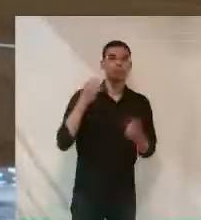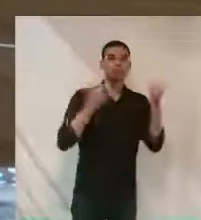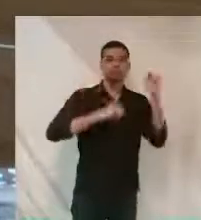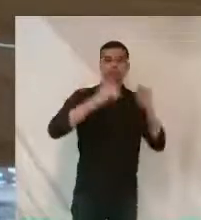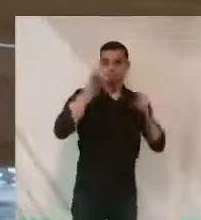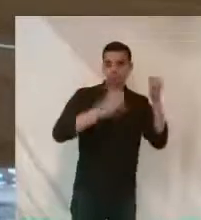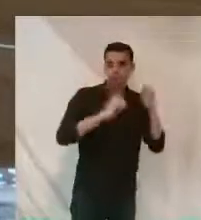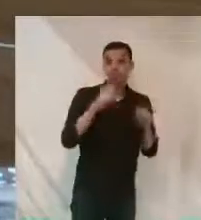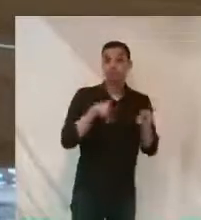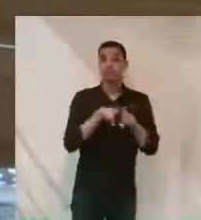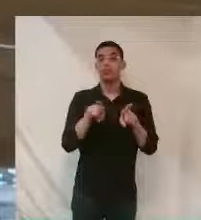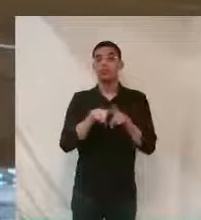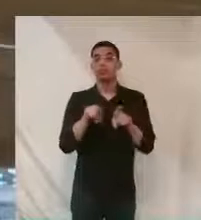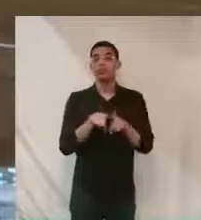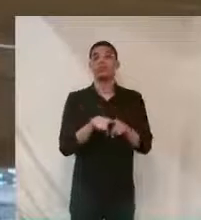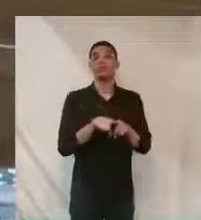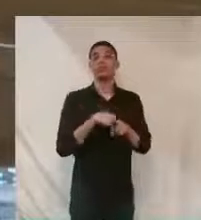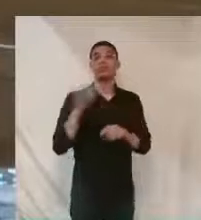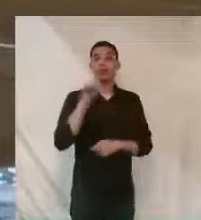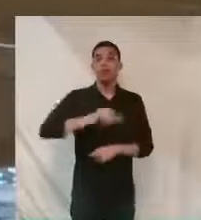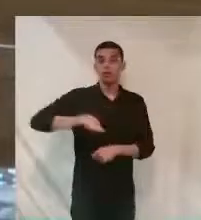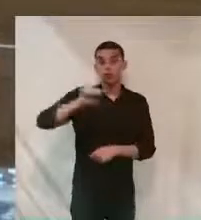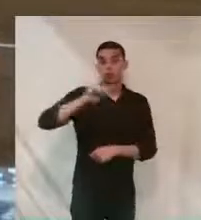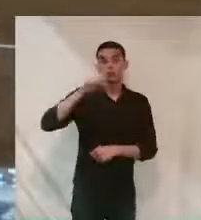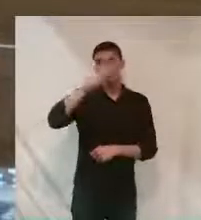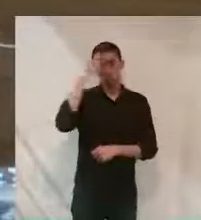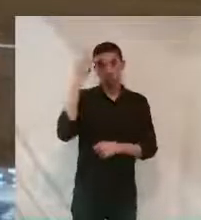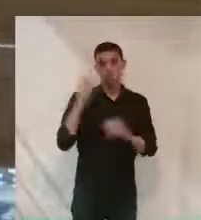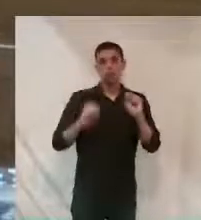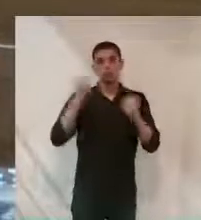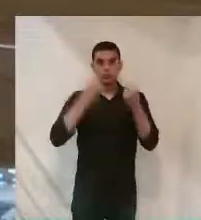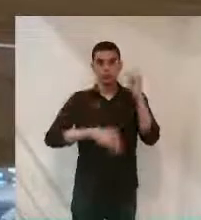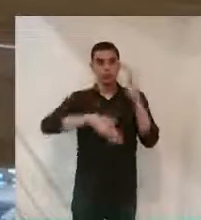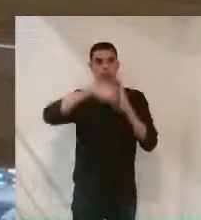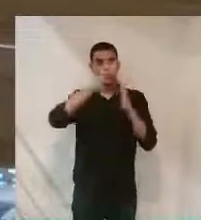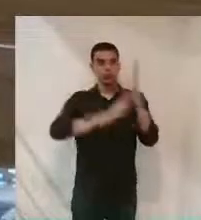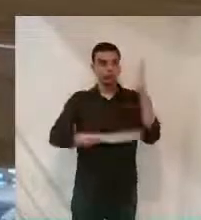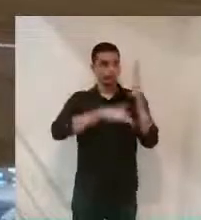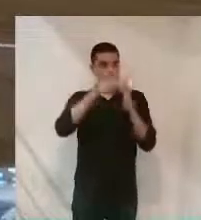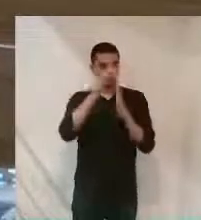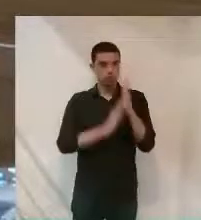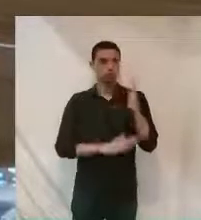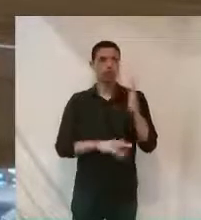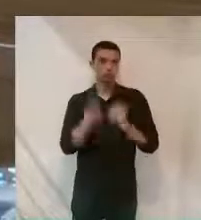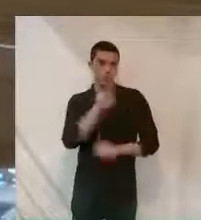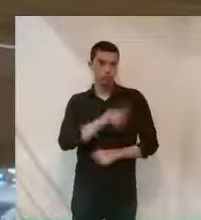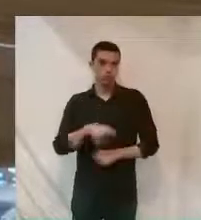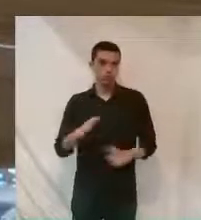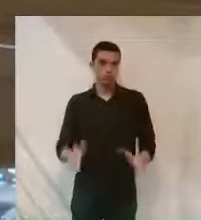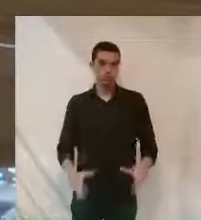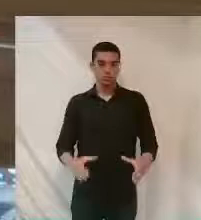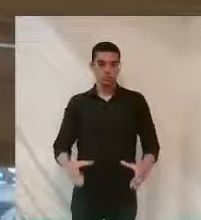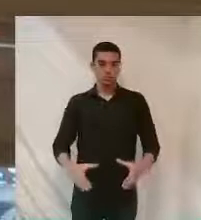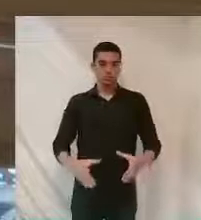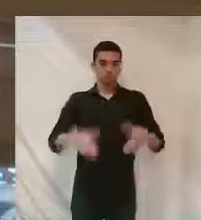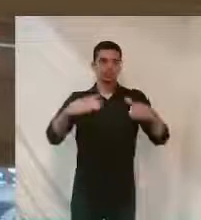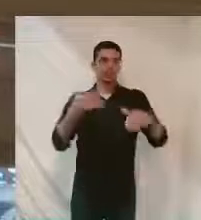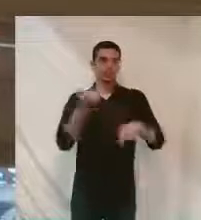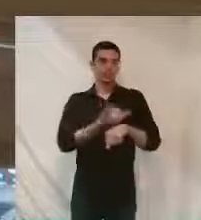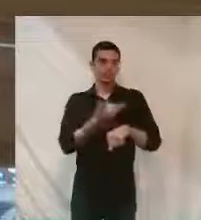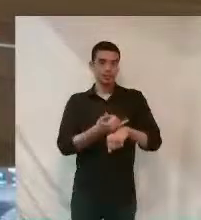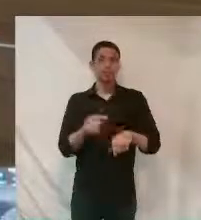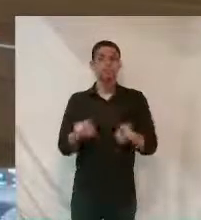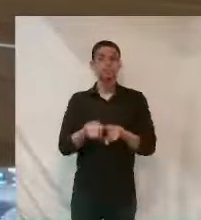tinta, via Abrafat, que é a Associação Brasileira dos Fabricantes de Tinta. A gente tem como aderentes também fabricantes de alimentos diretamente, a gente